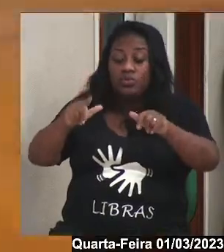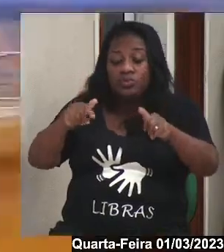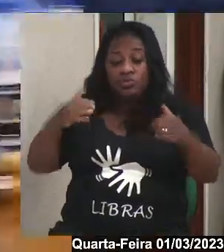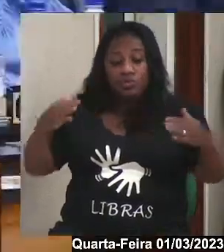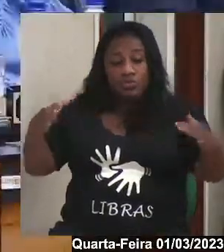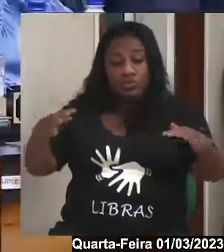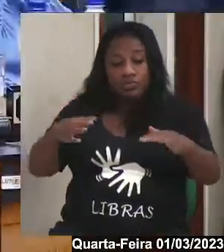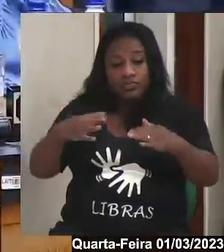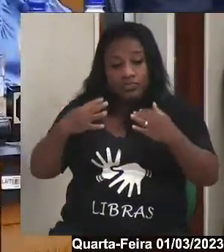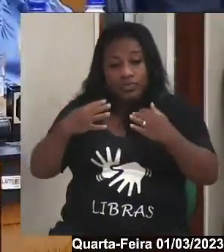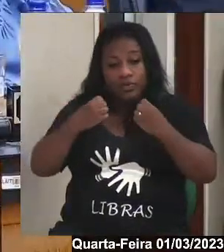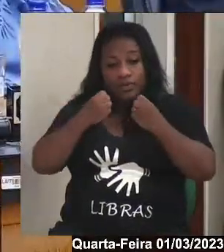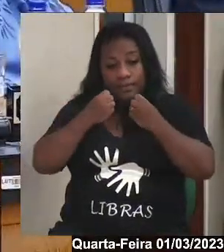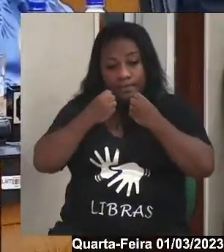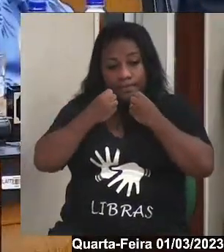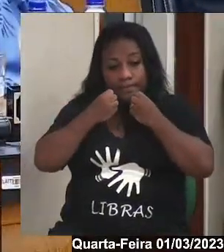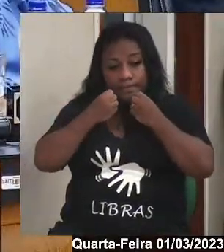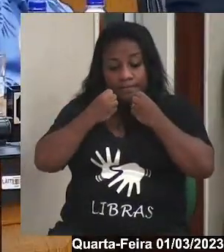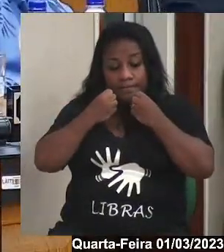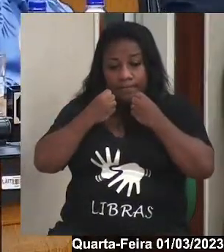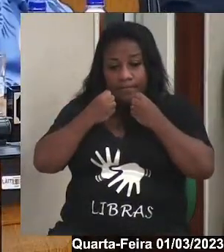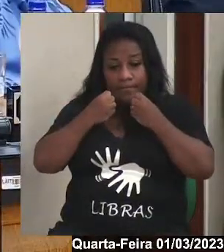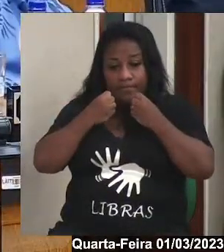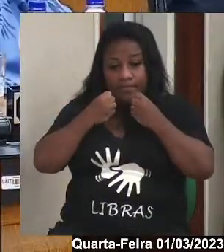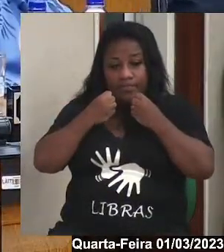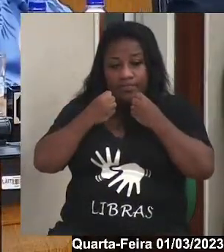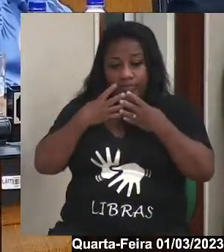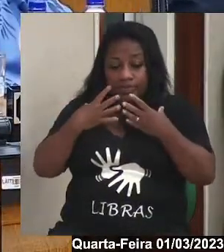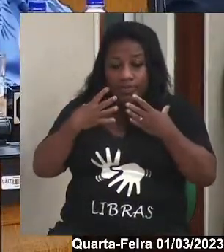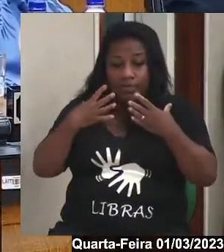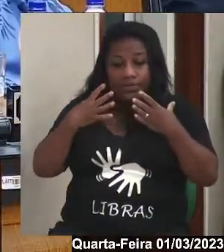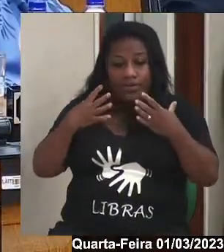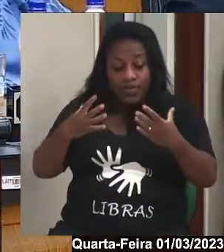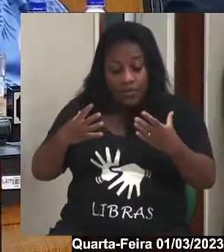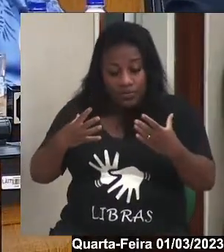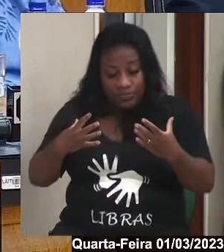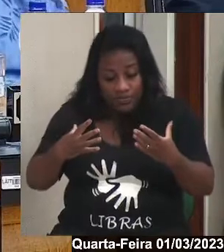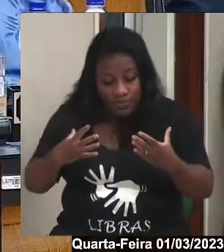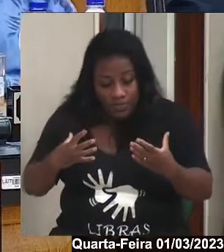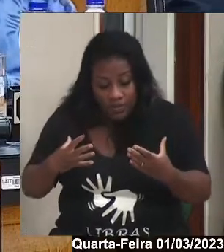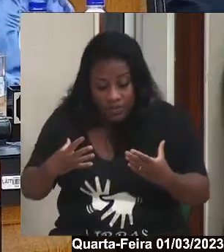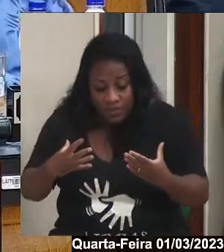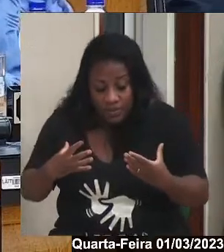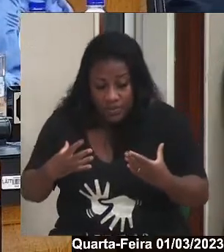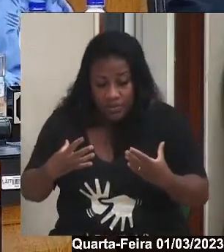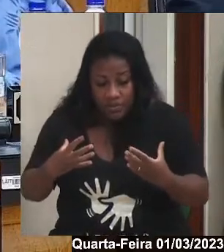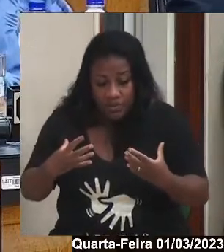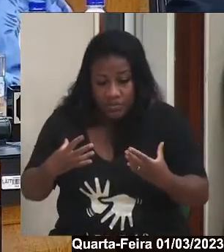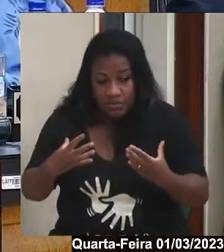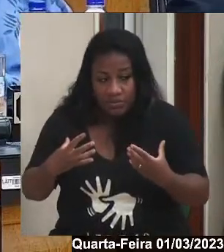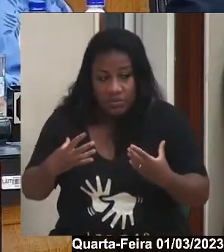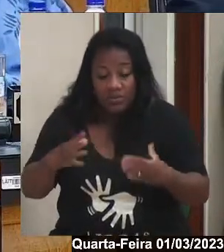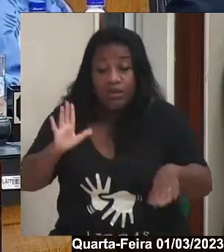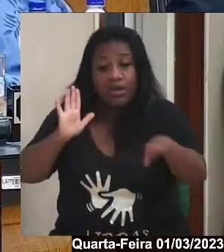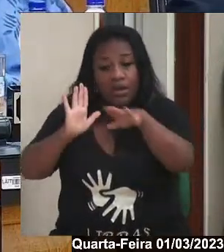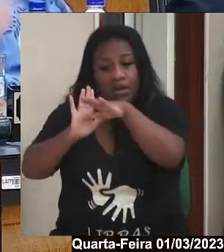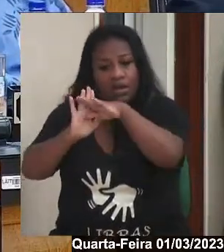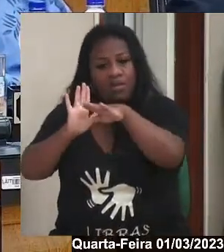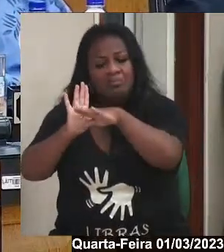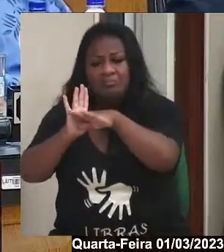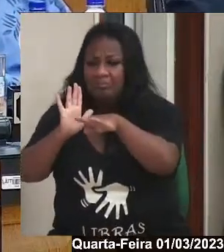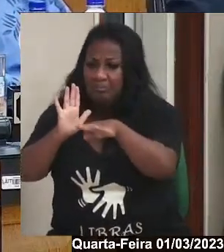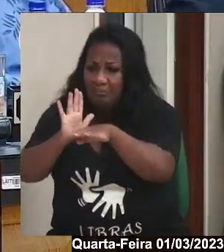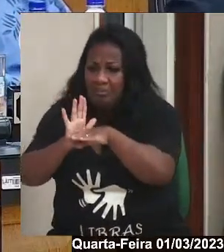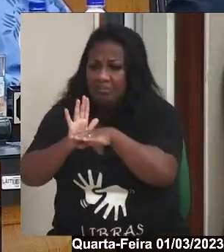presente. Bom, referente ao Abidan, dizer que o senhor, se fizer algum